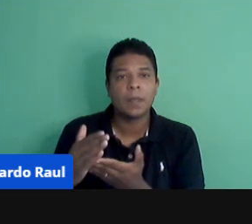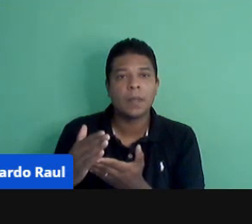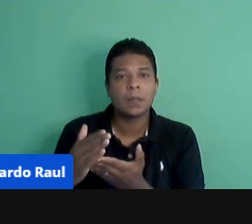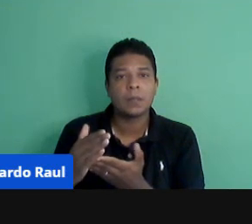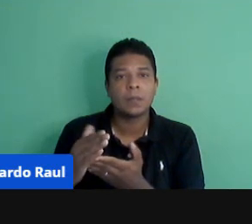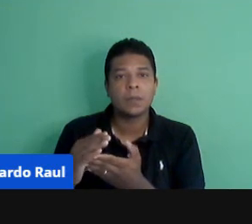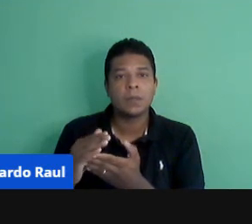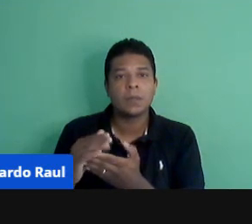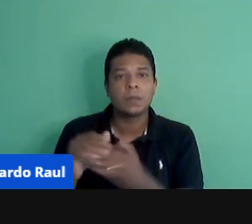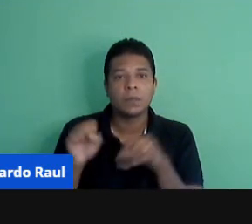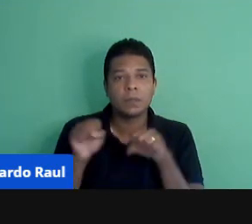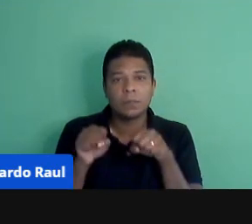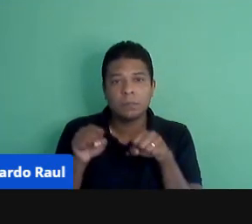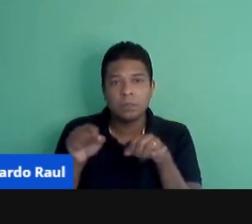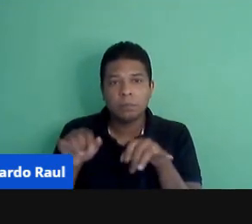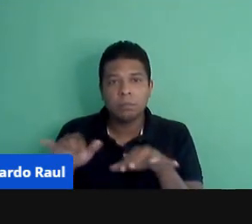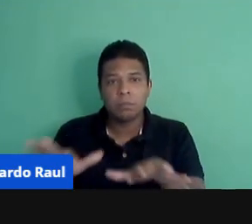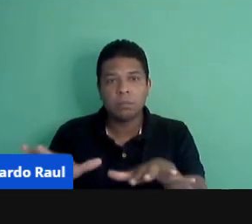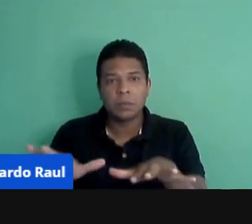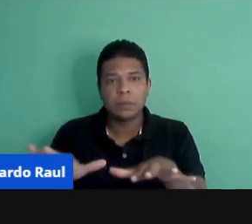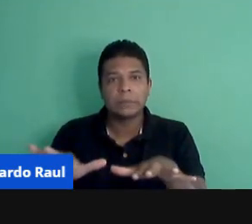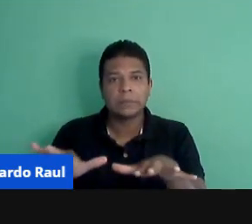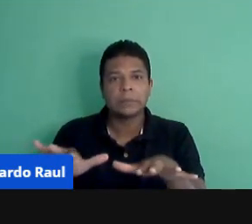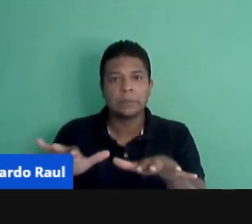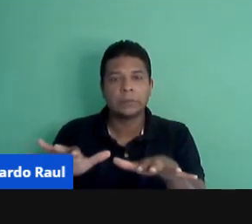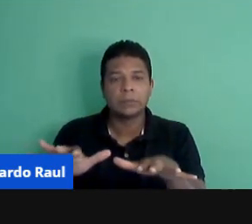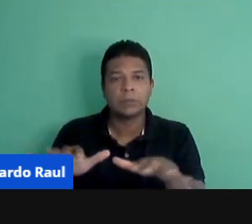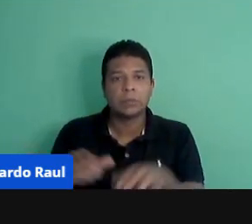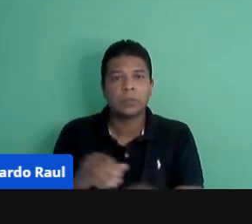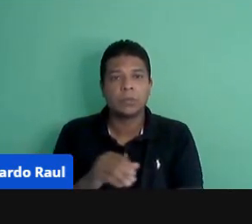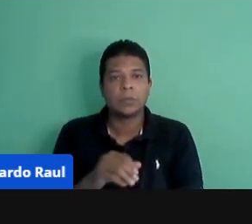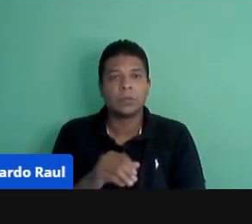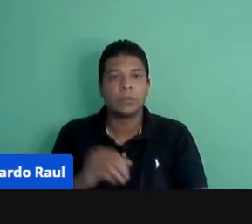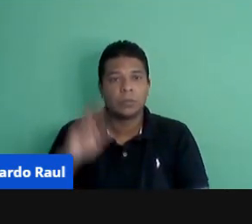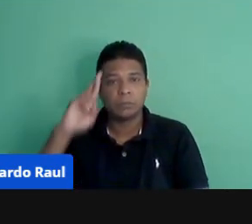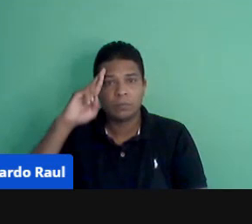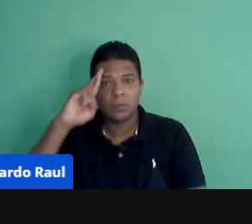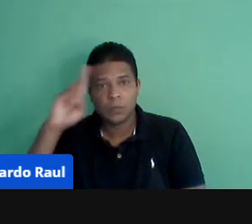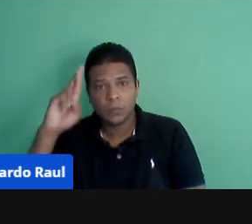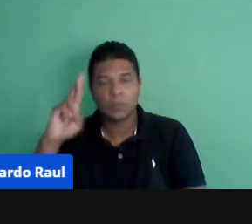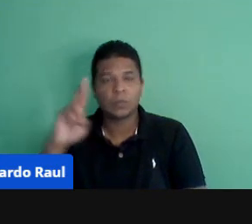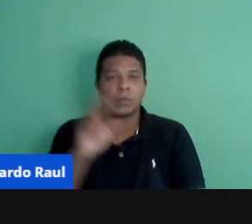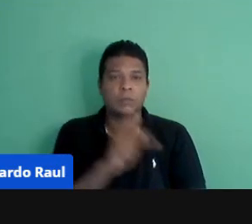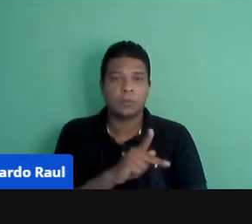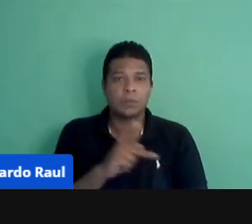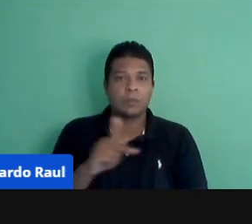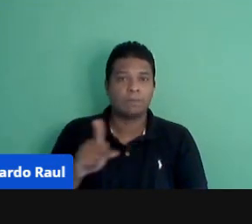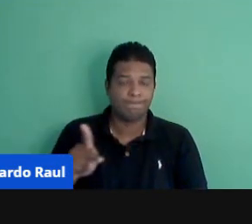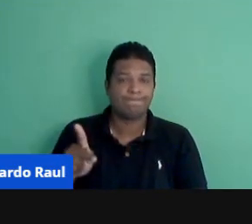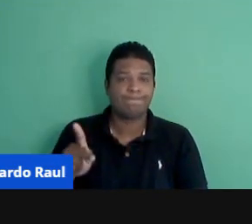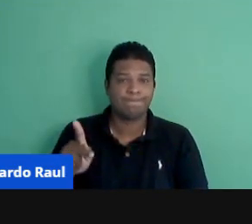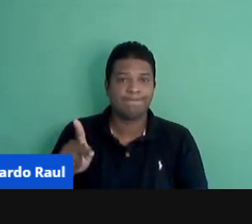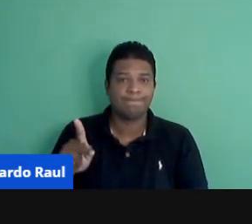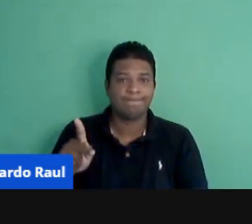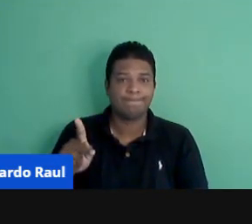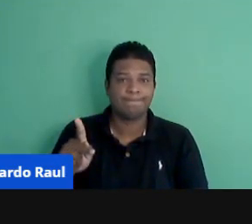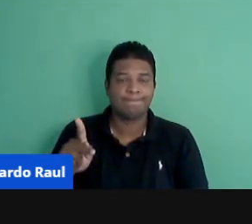as novidades, tanto para a gestão, para o professor, para a rede, né, muitas vezes a gente